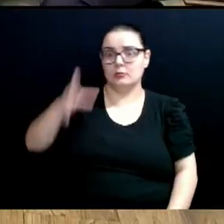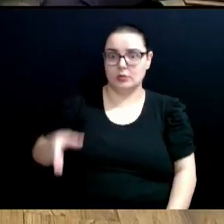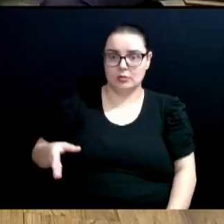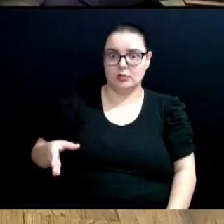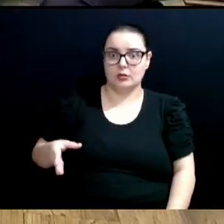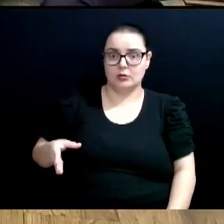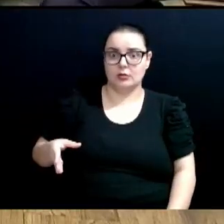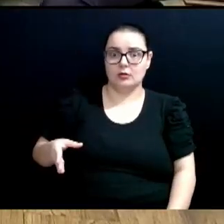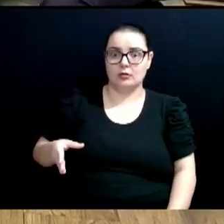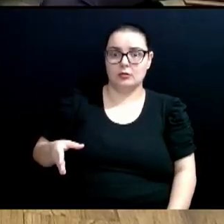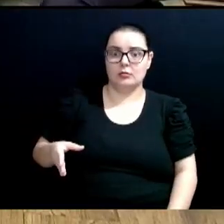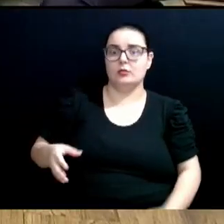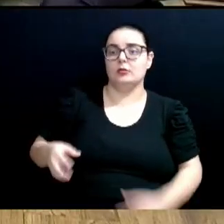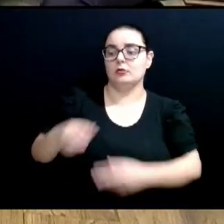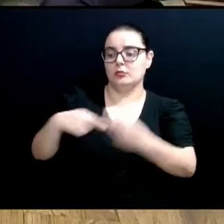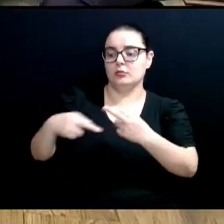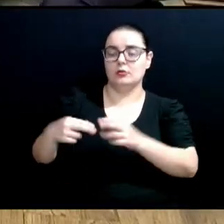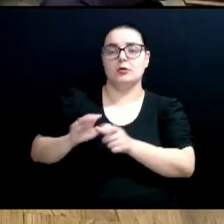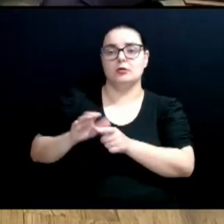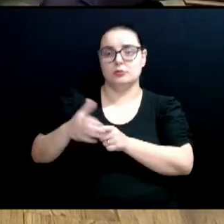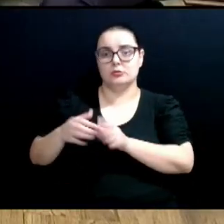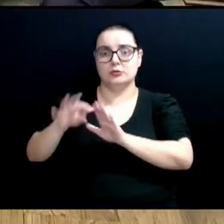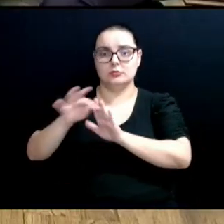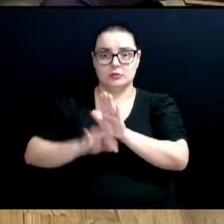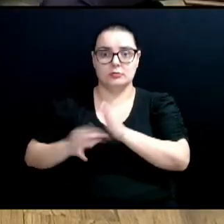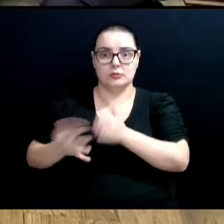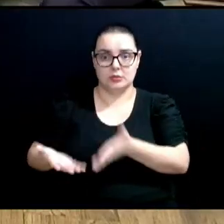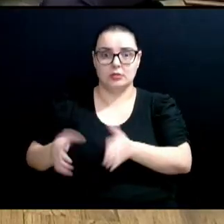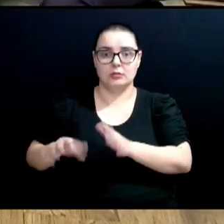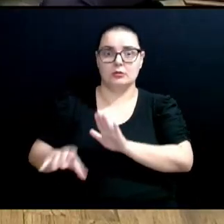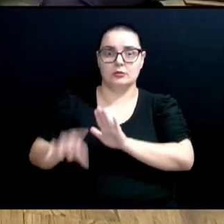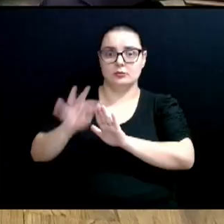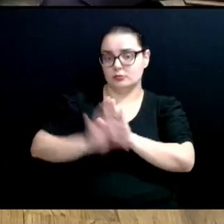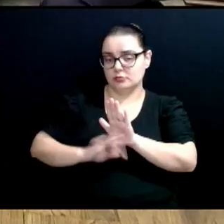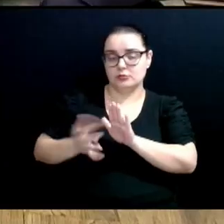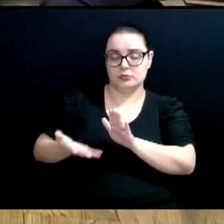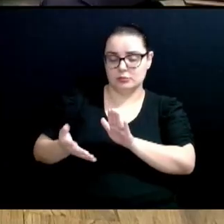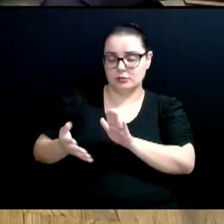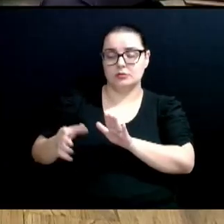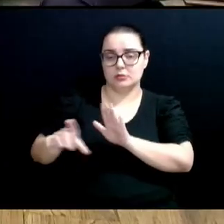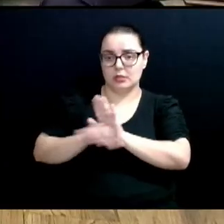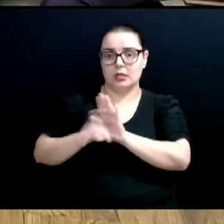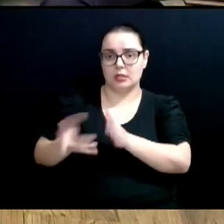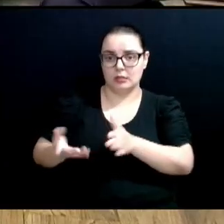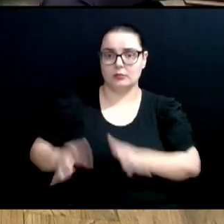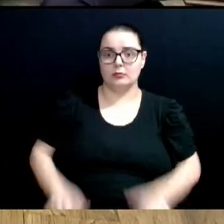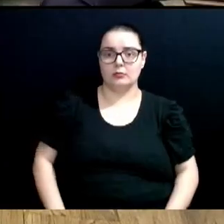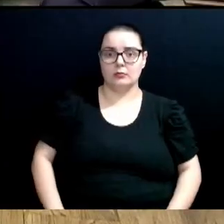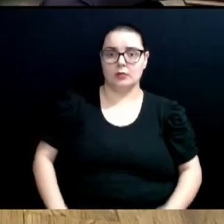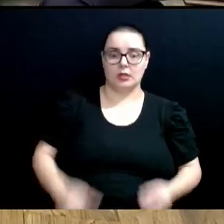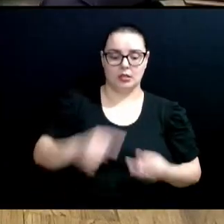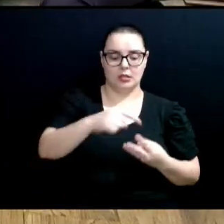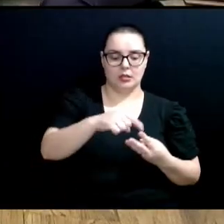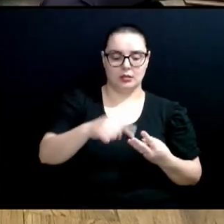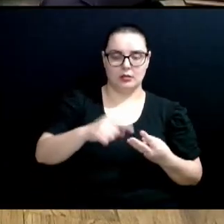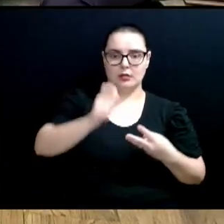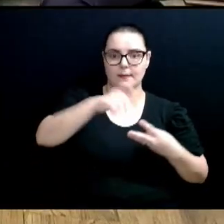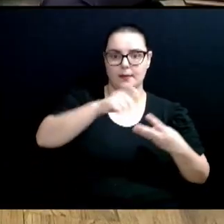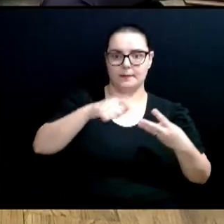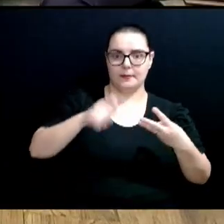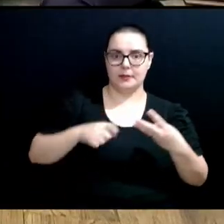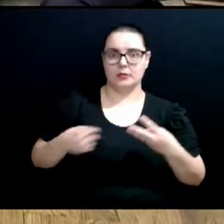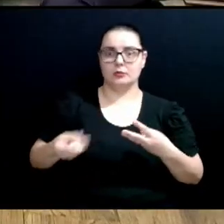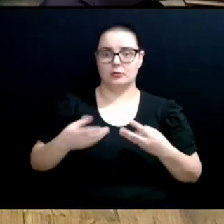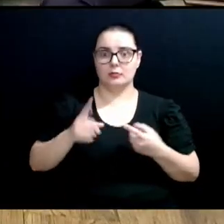diretamente nos termos dessa Constituição ou nos termos da lei, ele coloca 3 possibilidades novas ali. A primeira é o